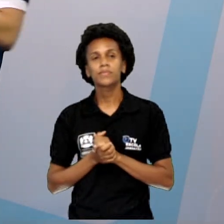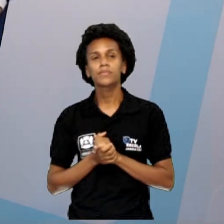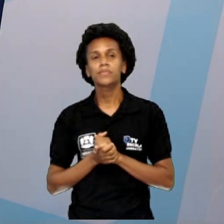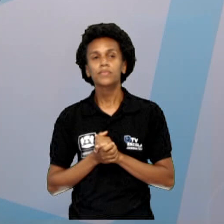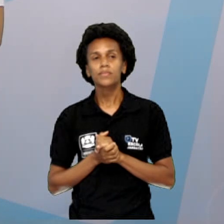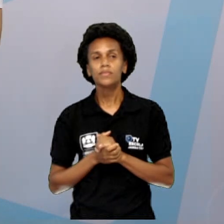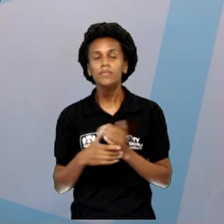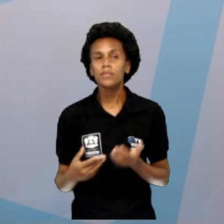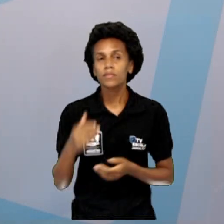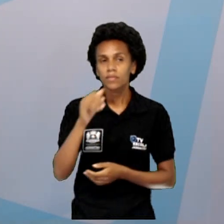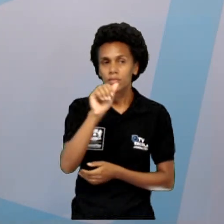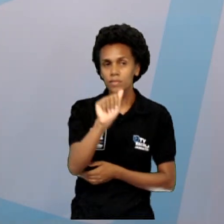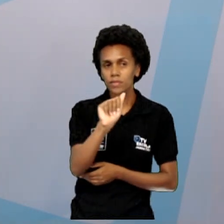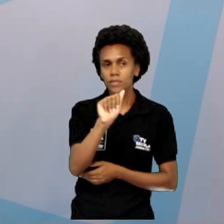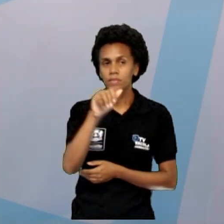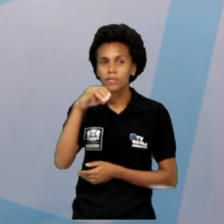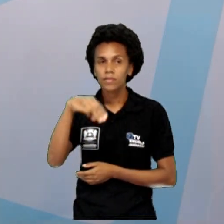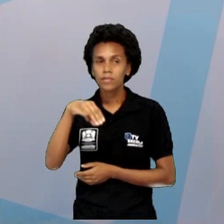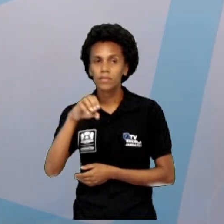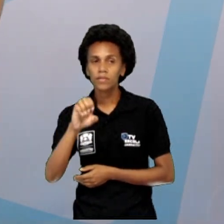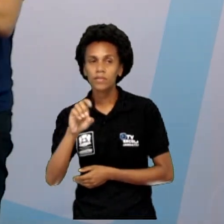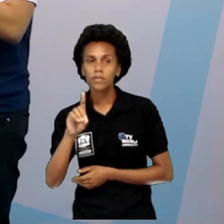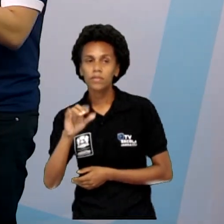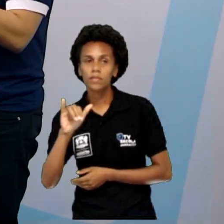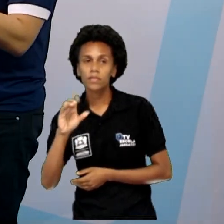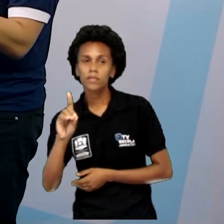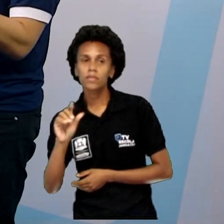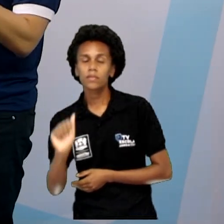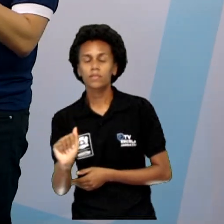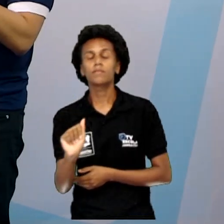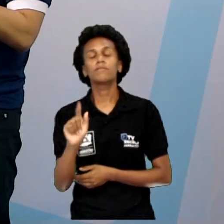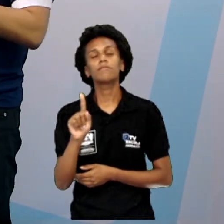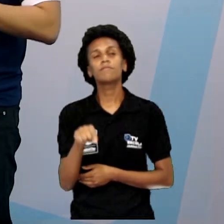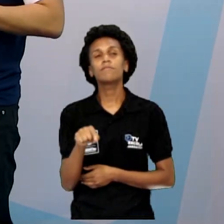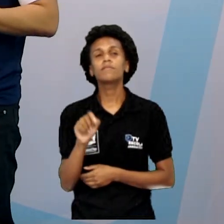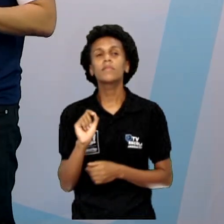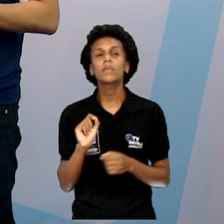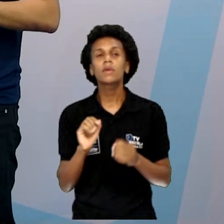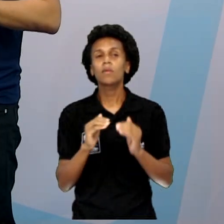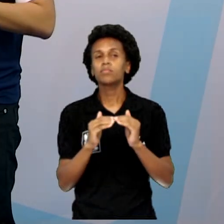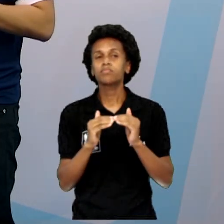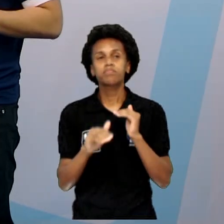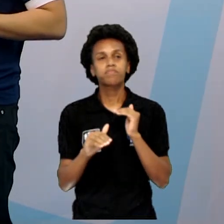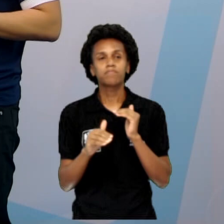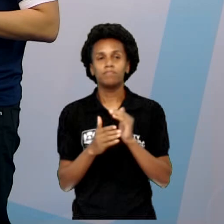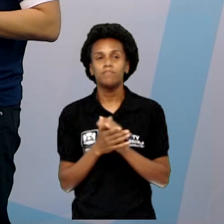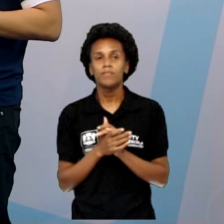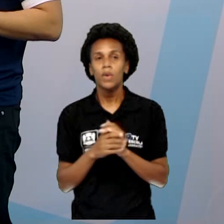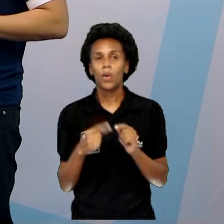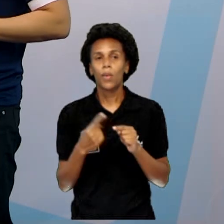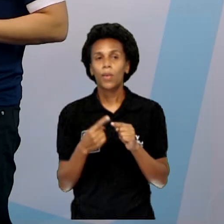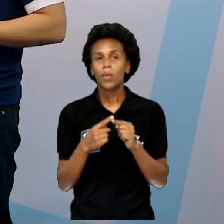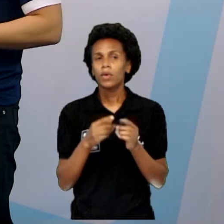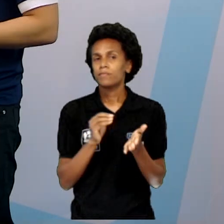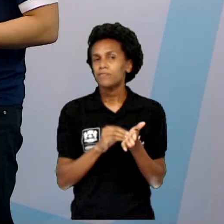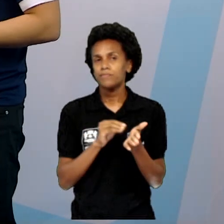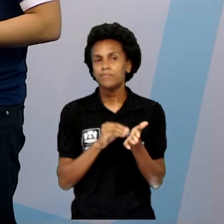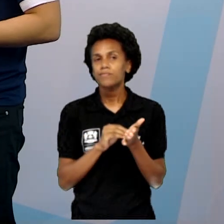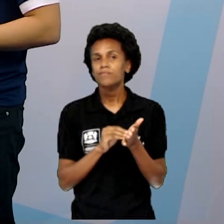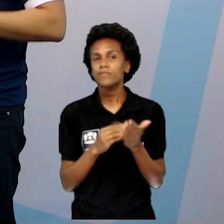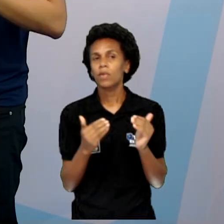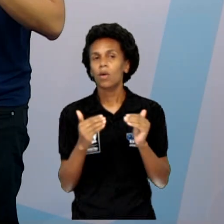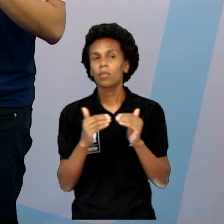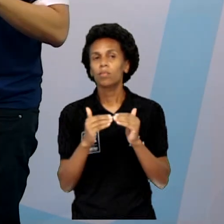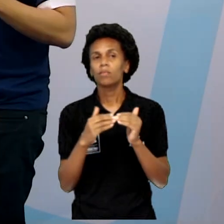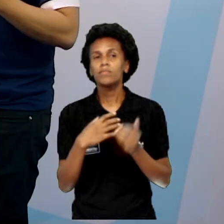de conformidade. Então a gente não pode dizer que essa relação está bem estruturada. Existe alguma falha aí. Vamos ver o 5